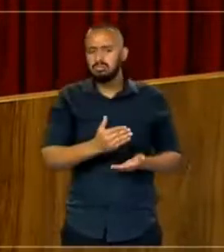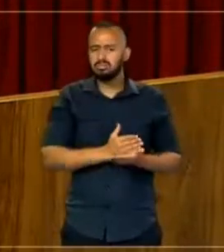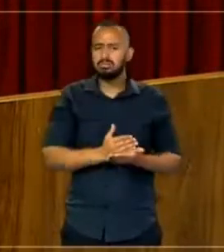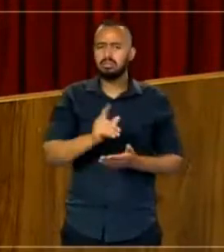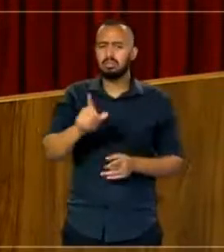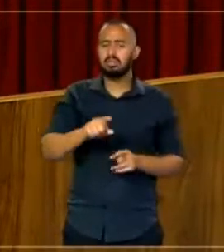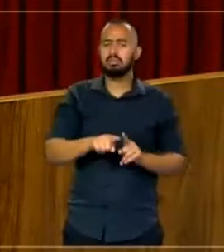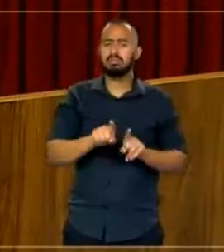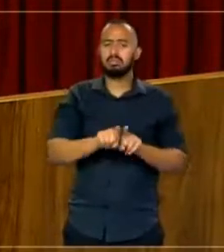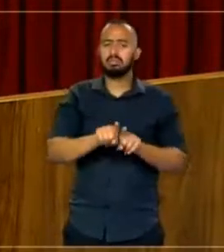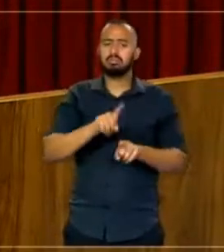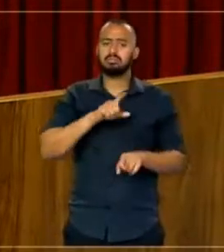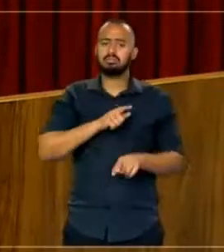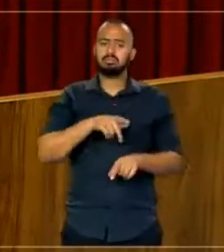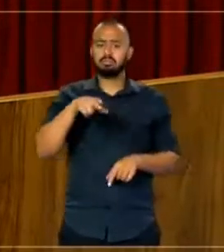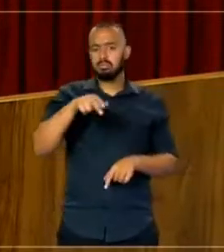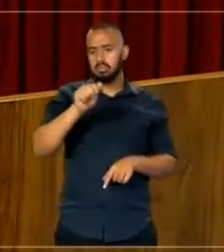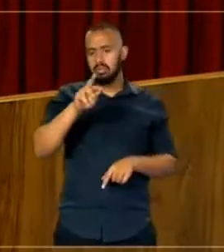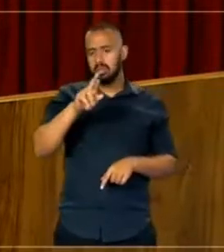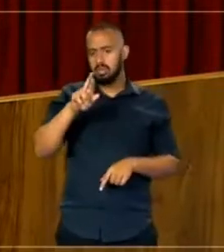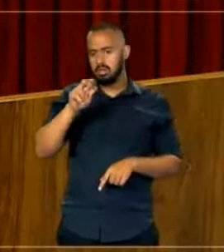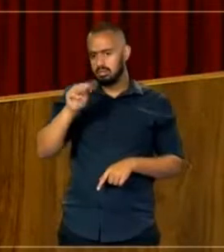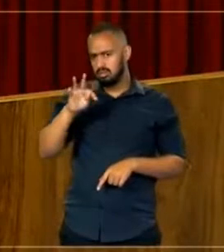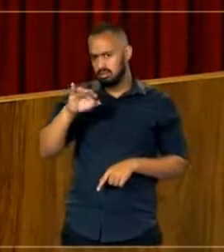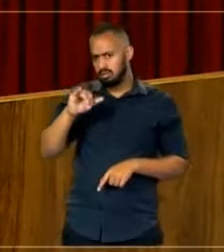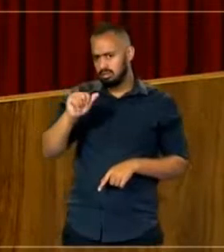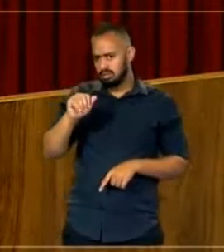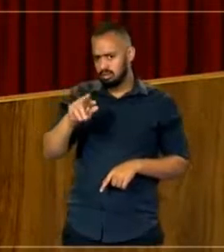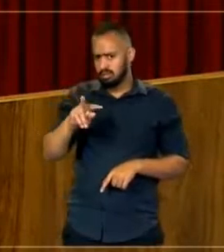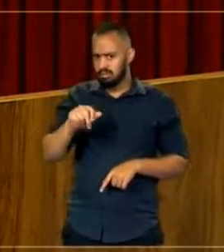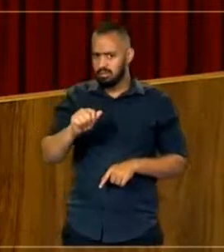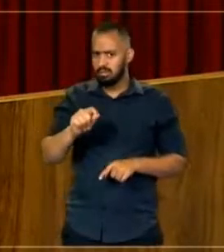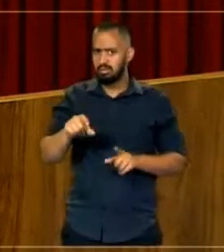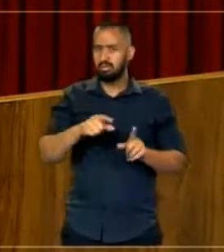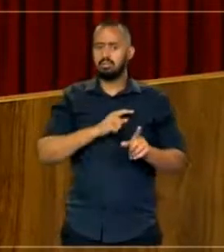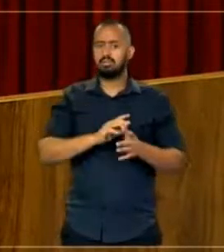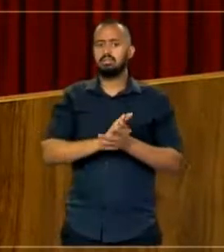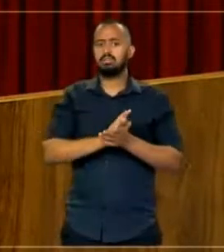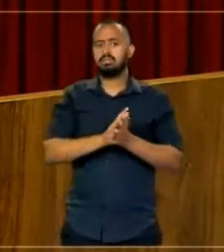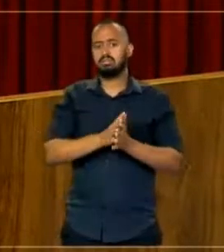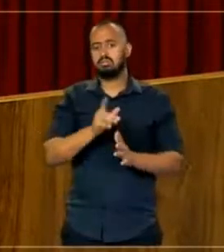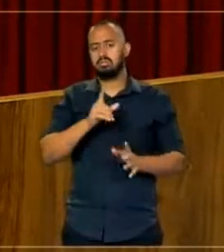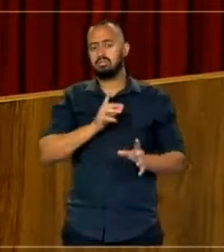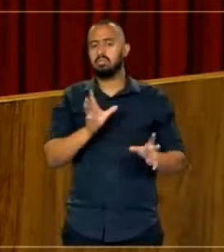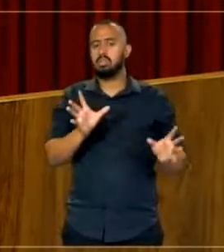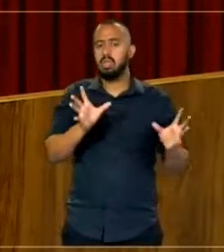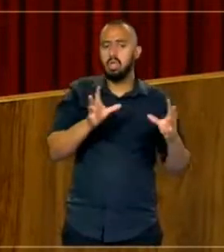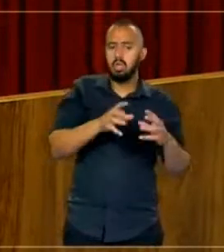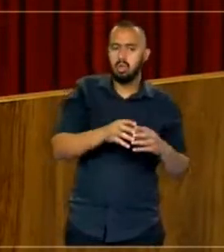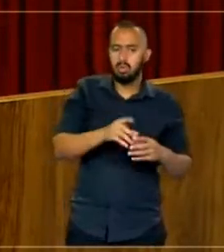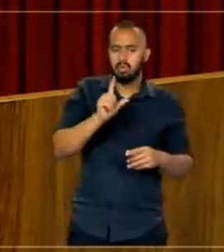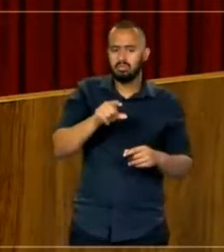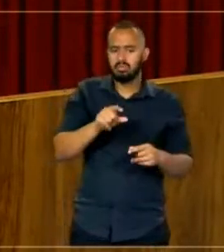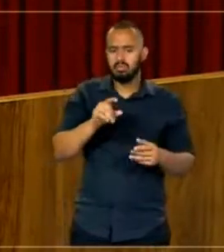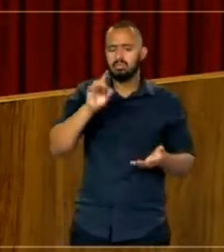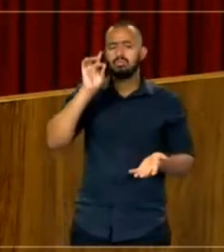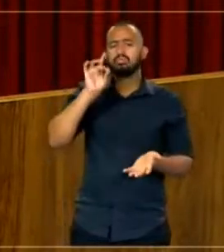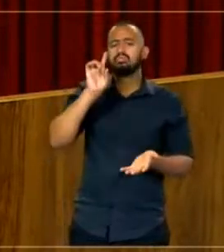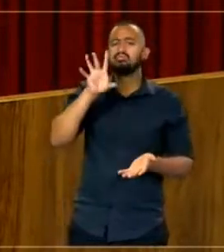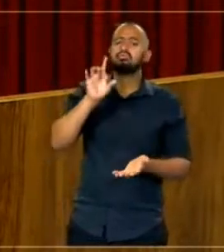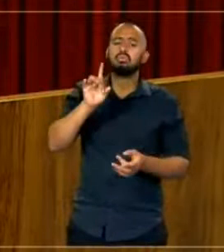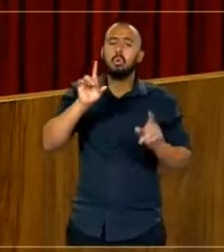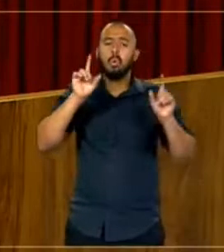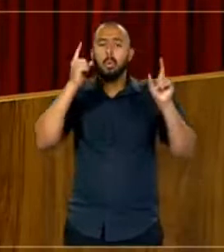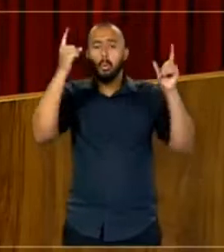uma narrativa da qual surge uma série de conjecturas e suposições amparadas exclusivamente por uma análise encomendada